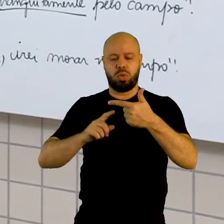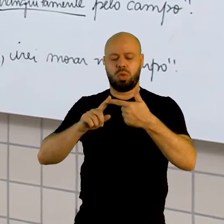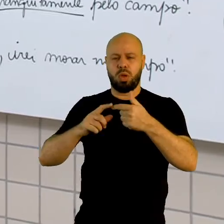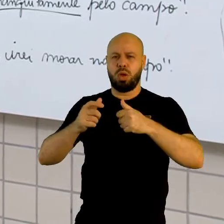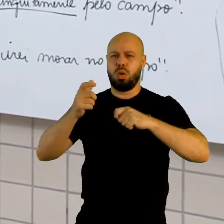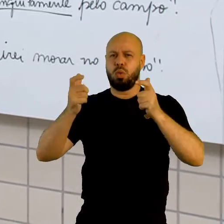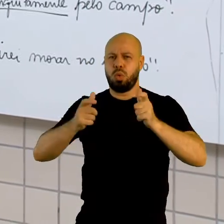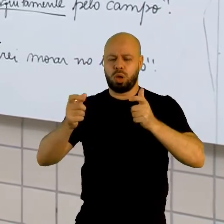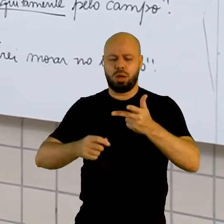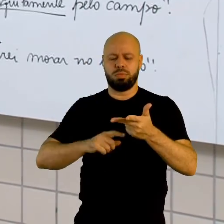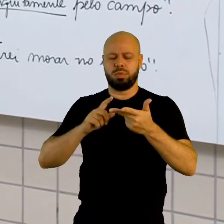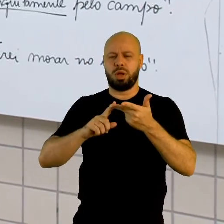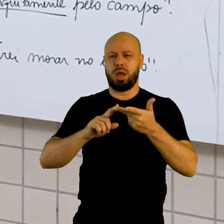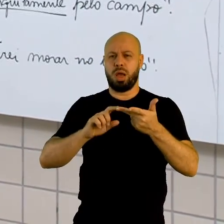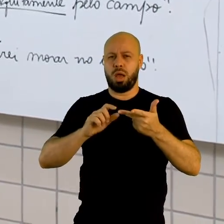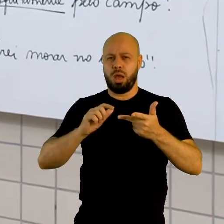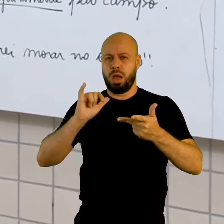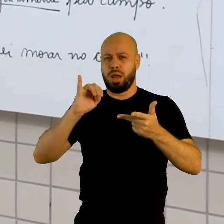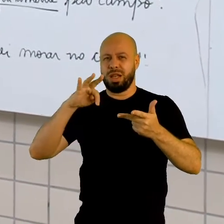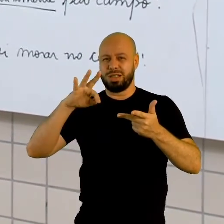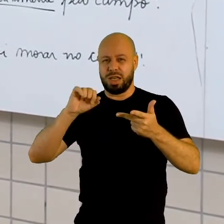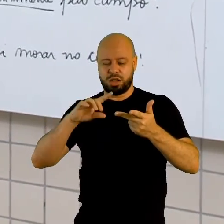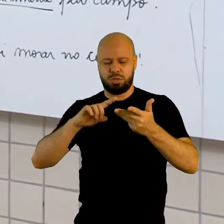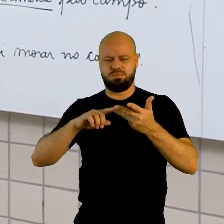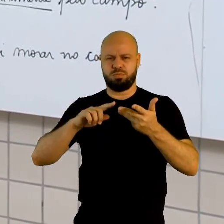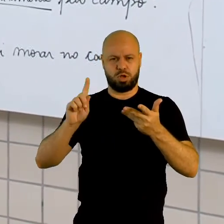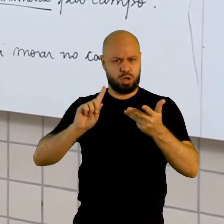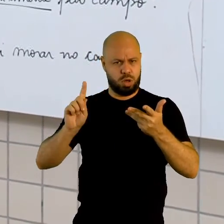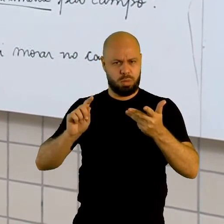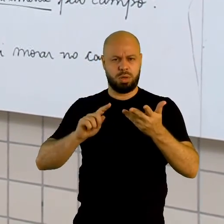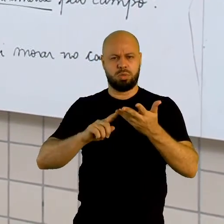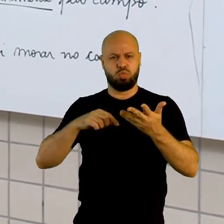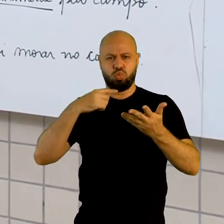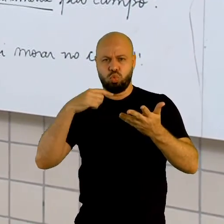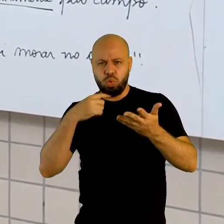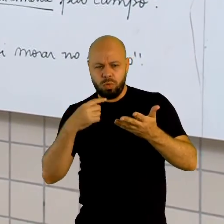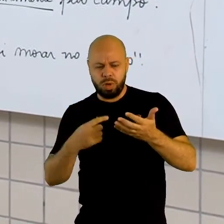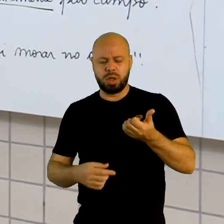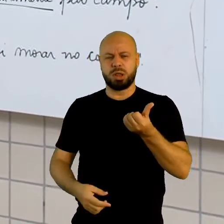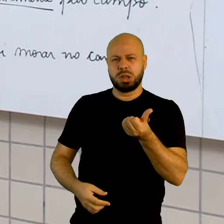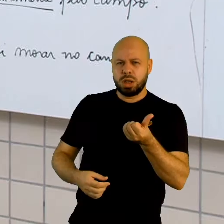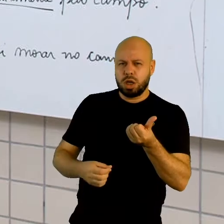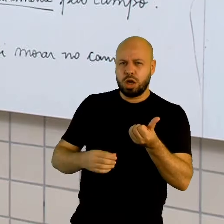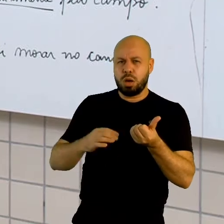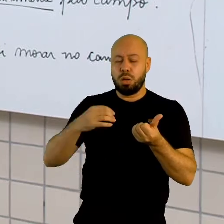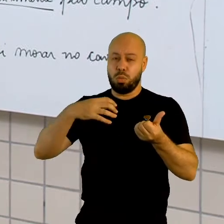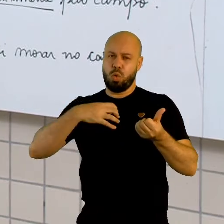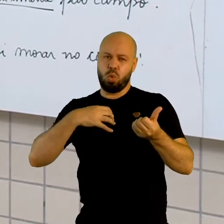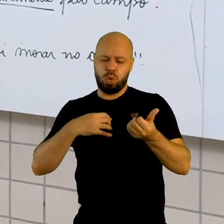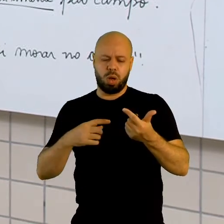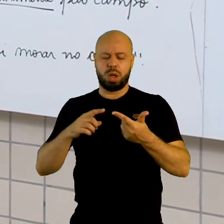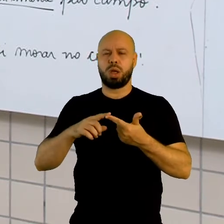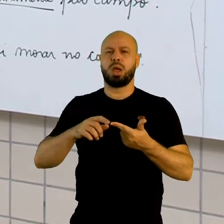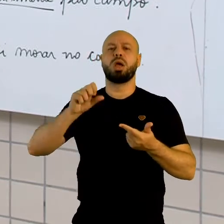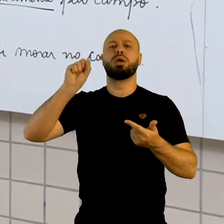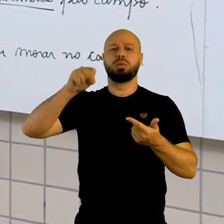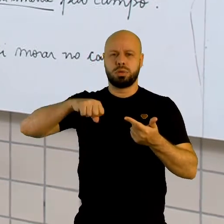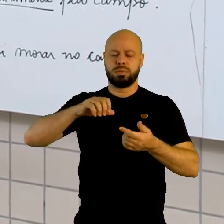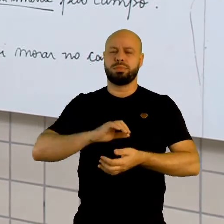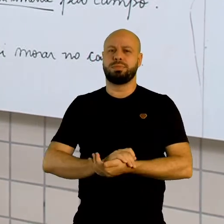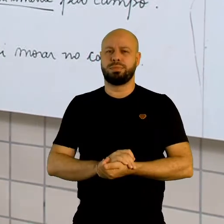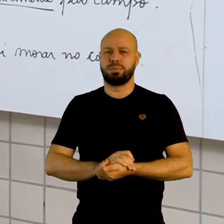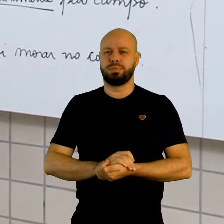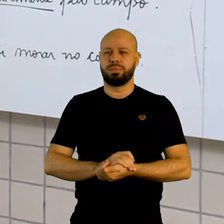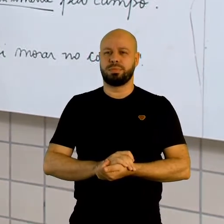de intensidade, negação, dúvida, modo e afirmação. Nós lemos